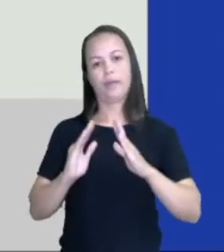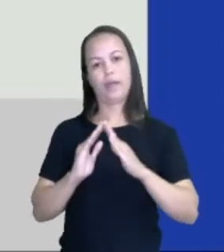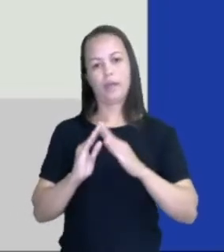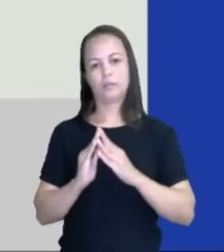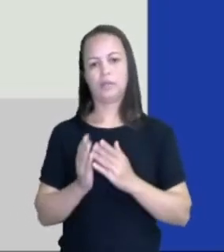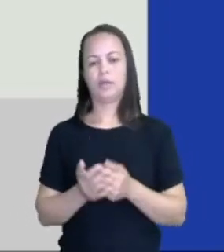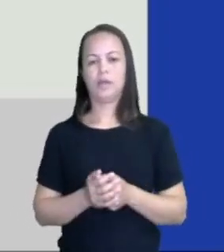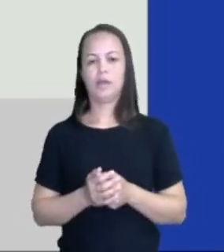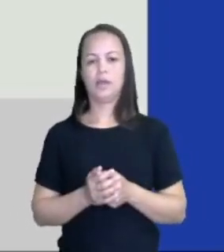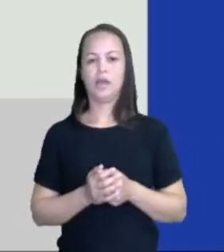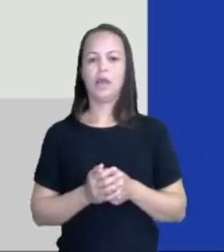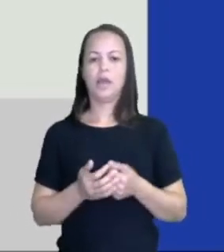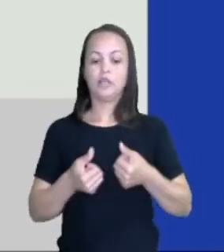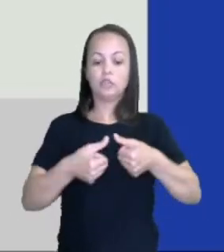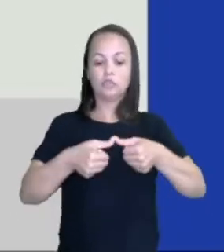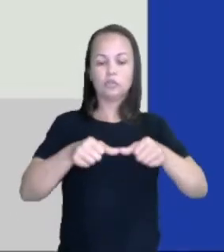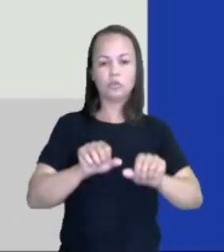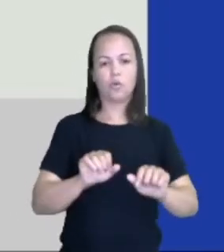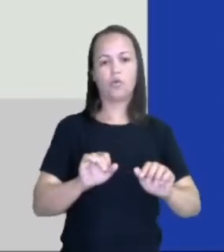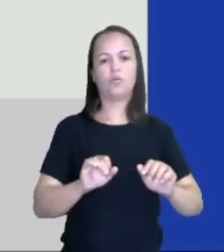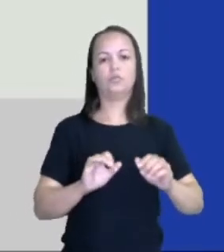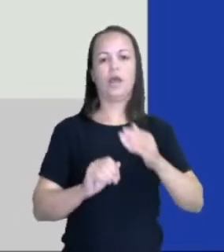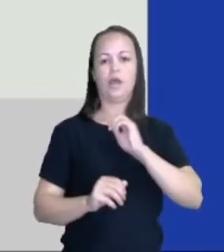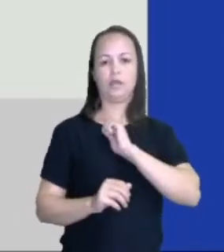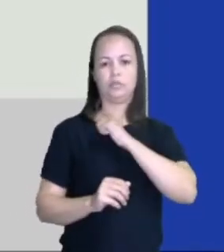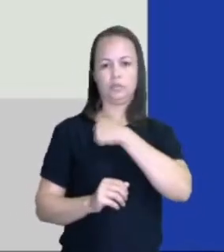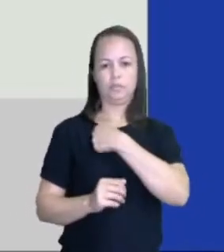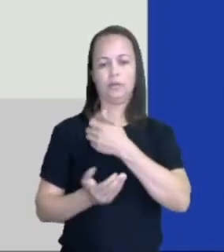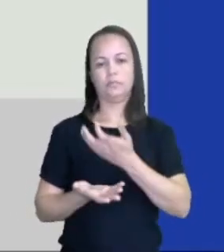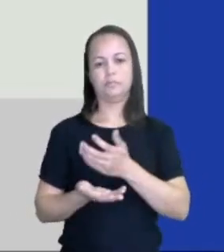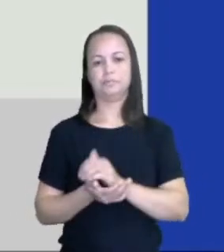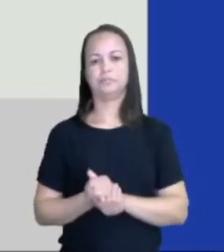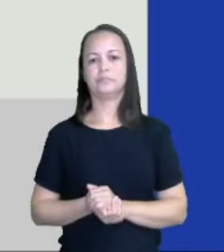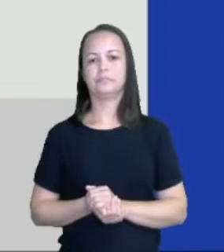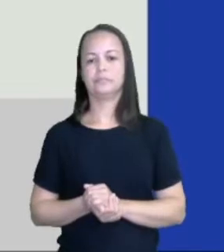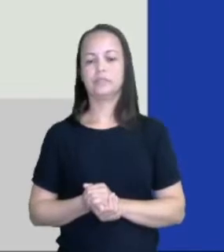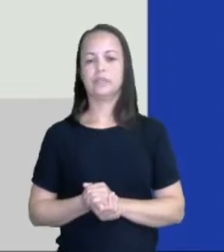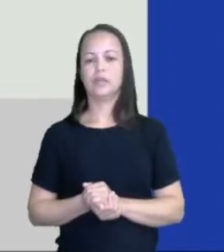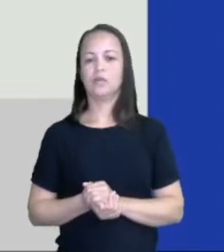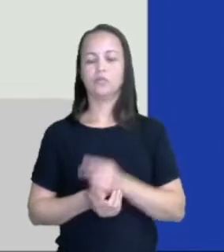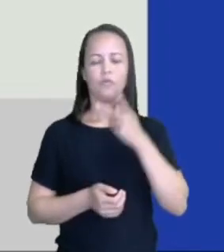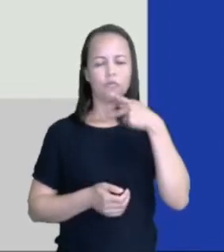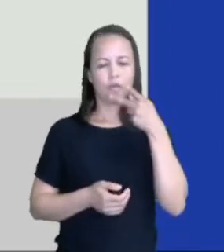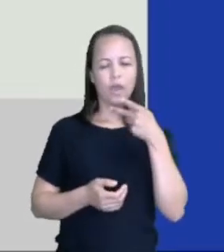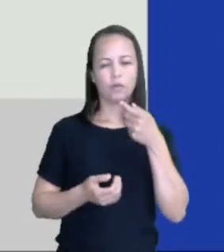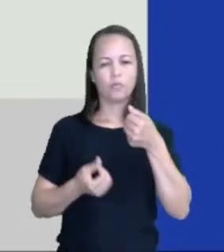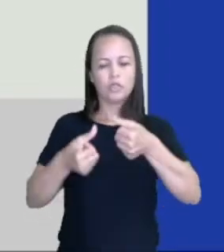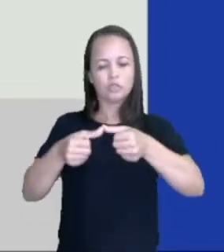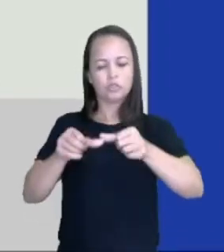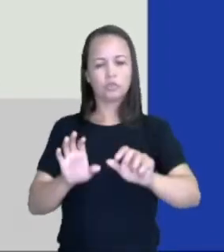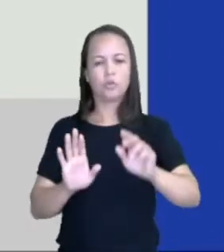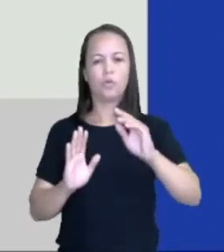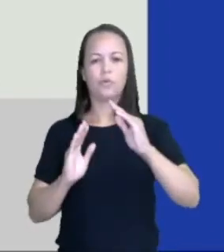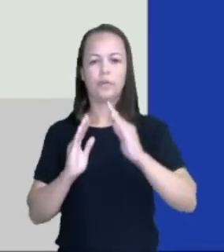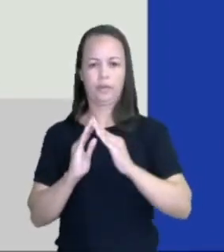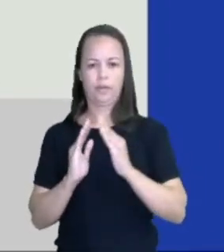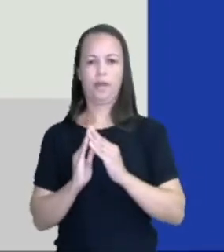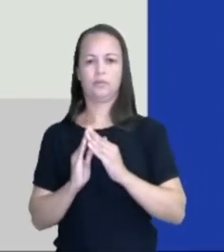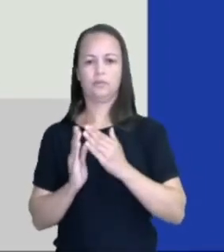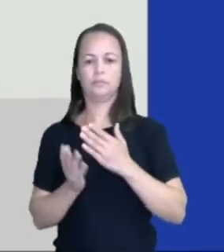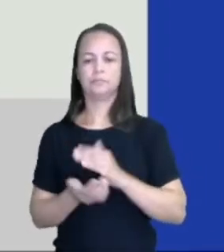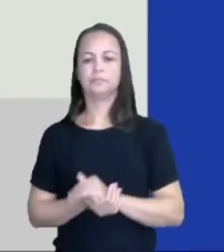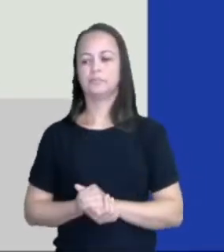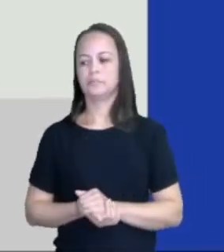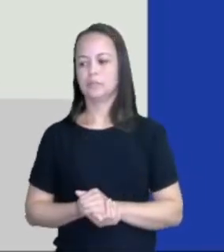em Espanha. Então, você pode perceber que quando eu digo estou em mi casa, é um verbo que